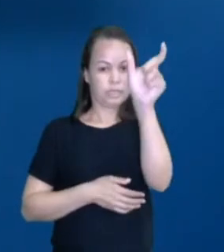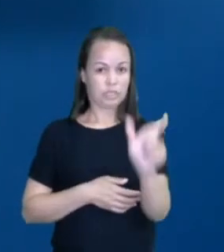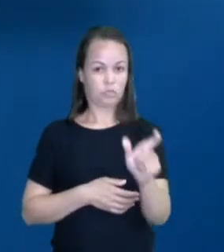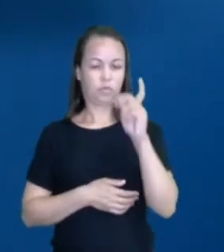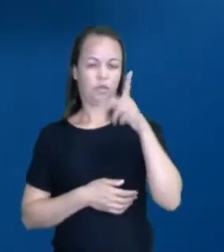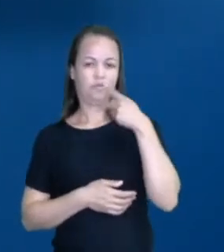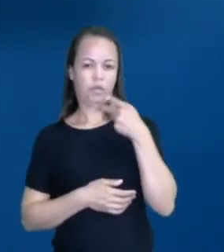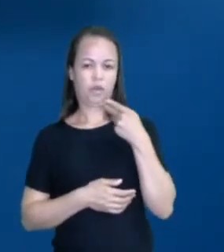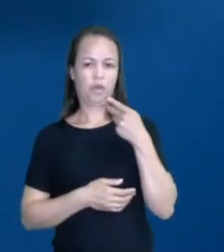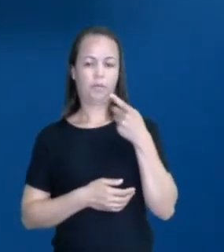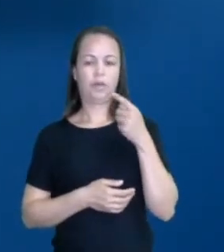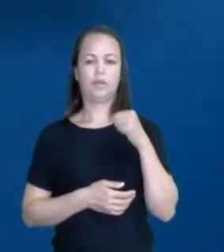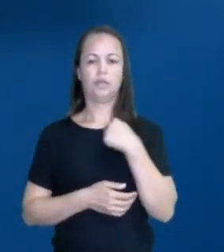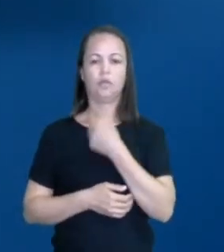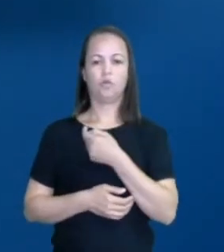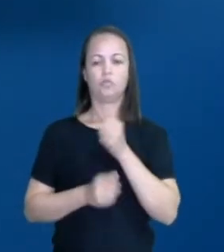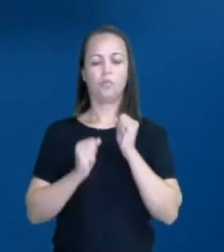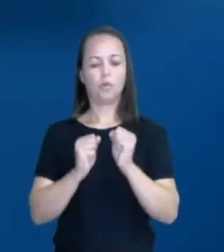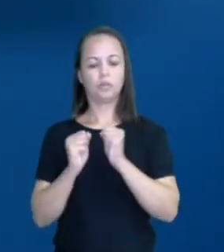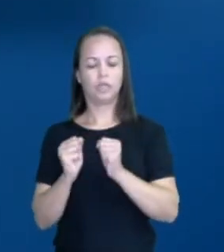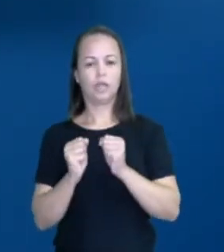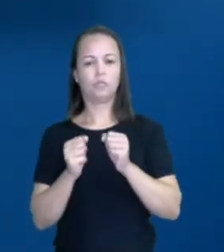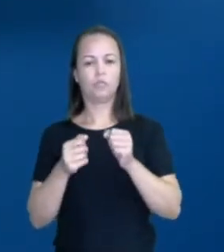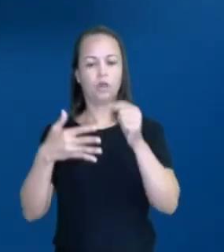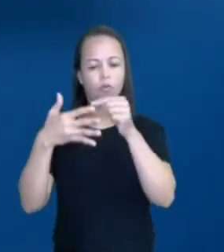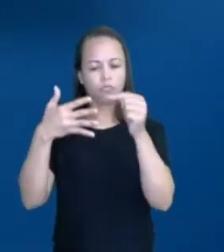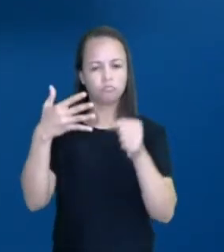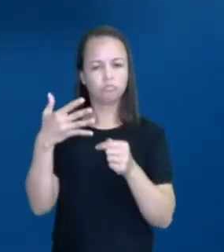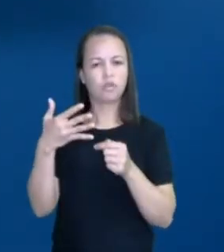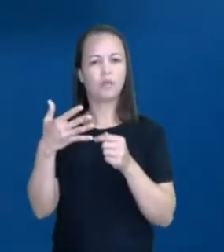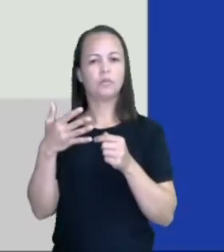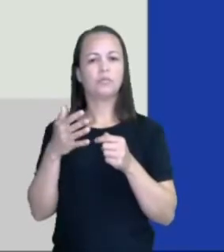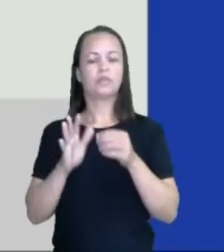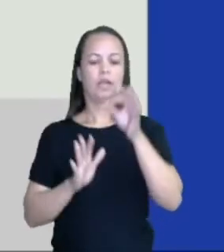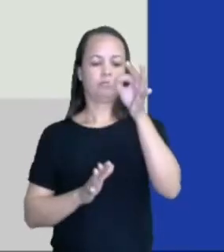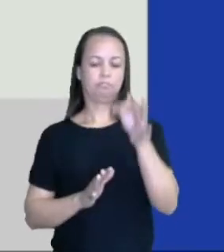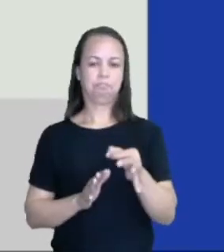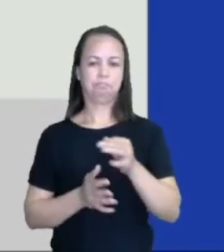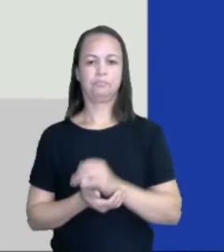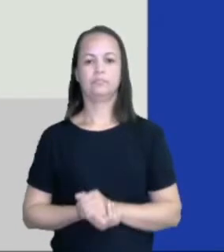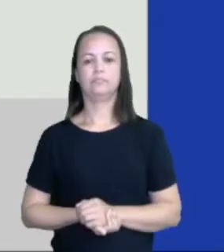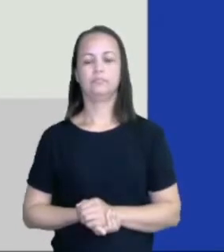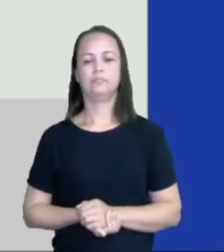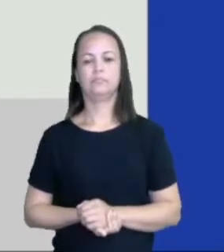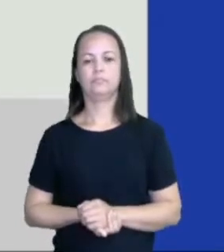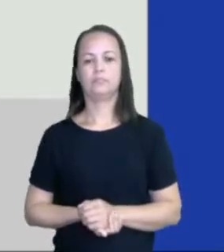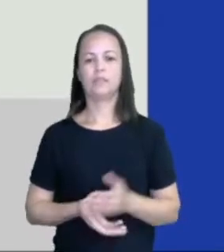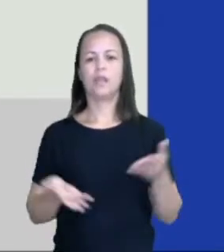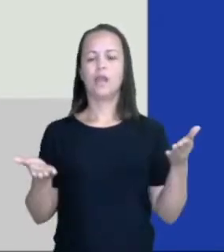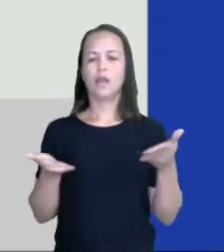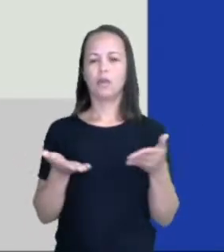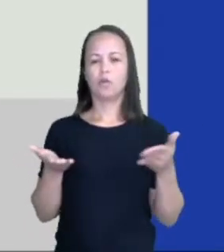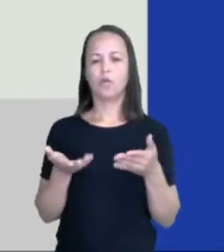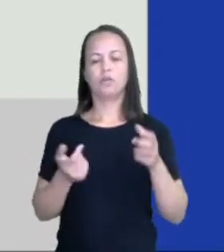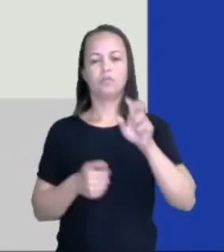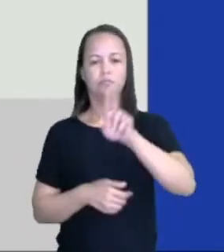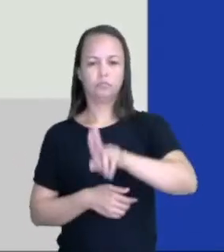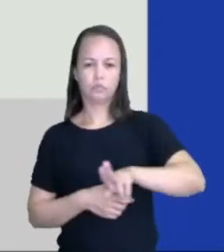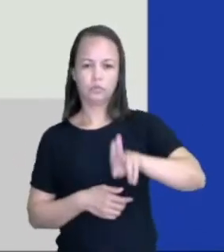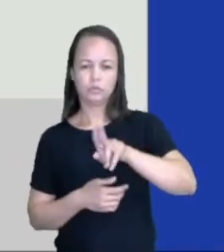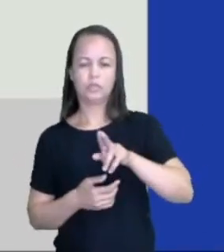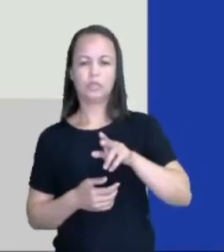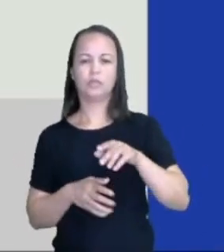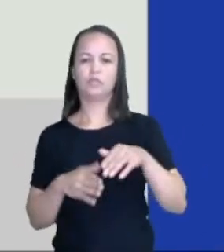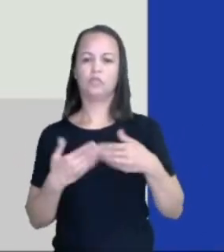possa conjugar o verbo de maneira correta. E agora a gente vai ver os usos tanto do